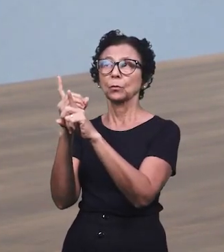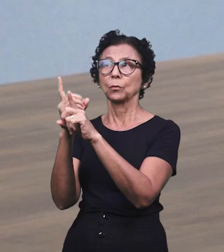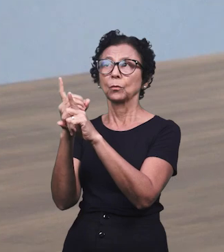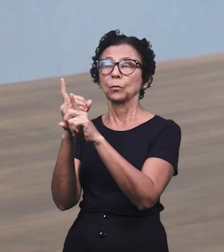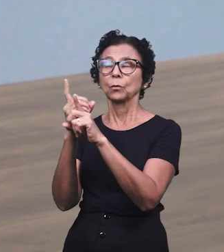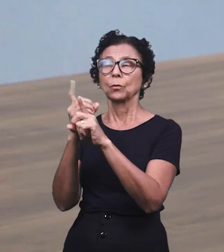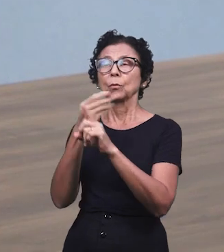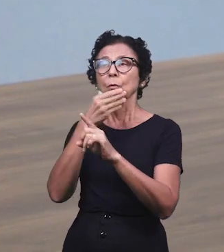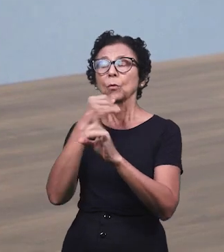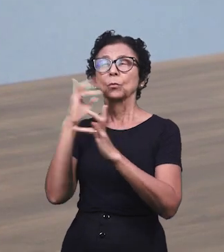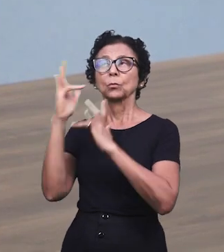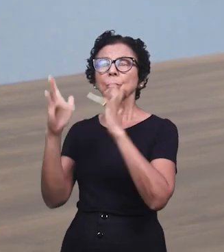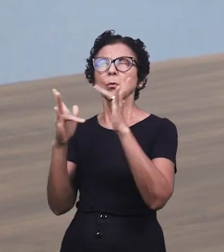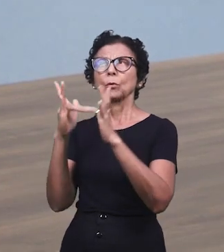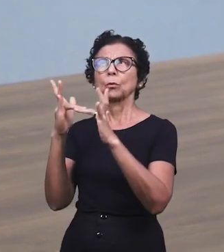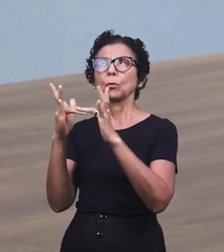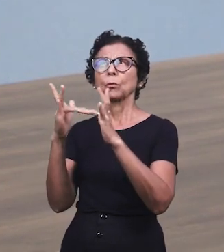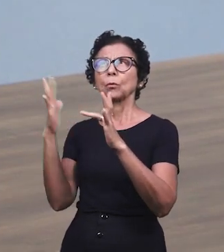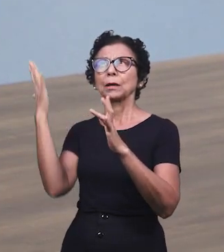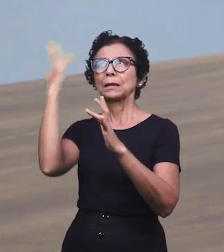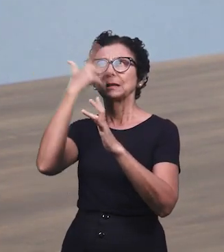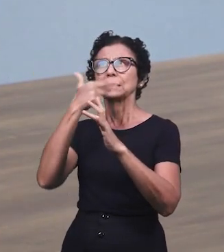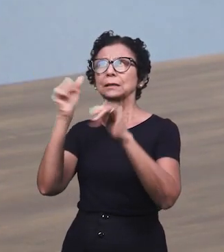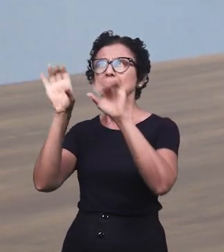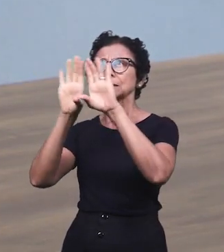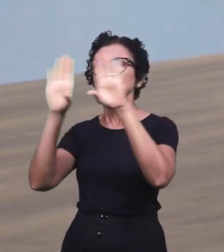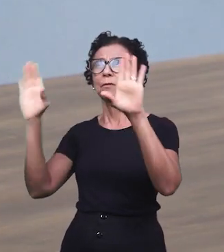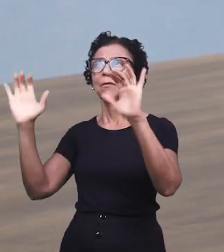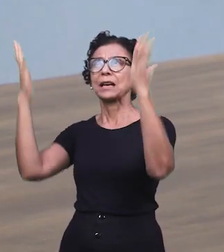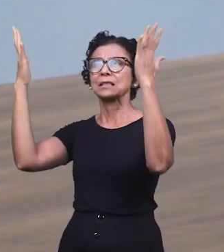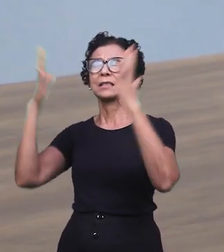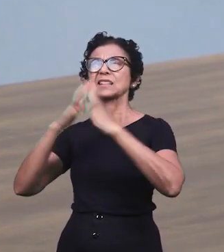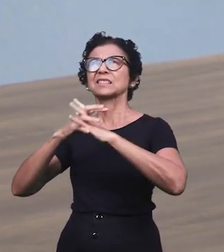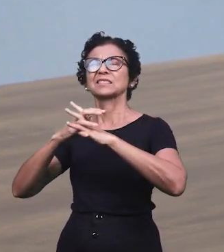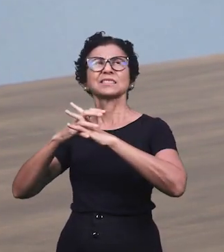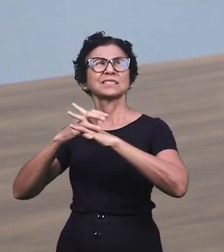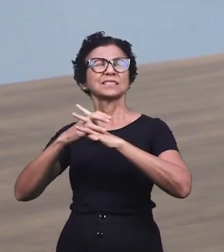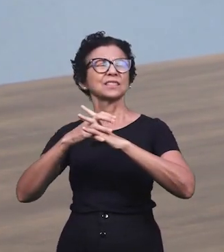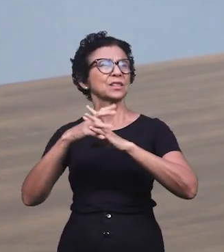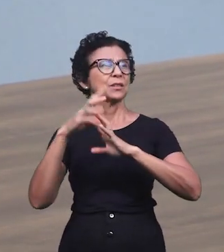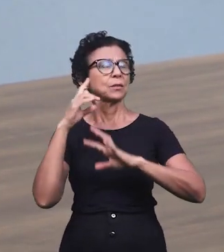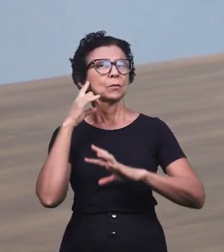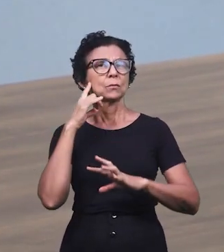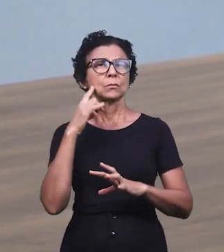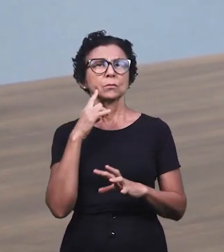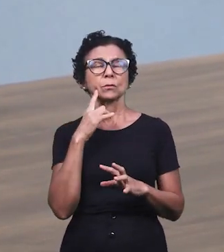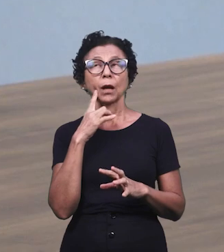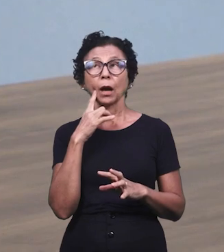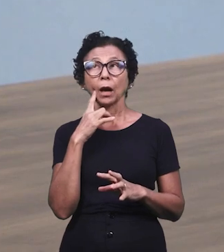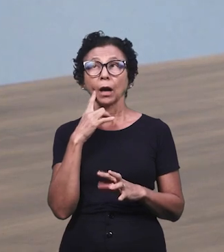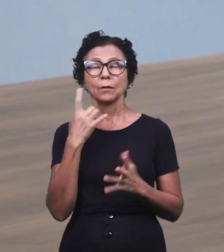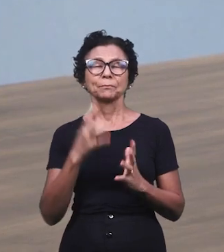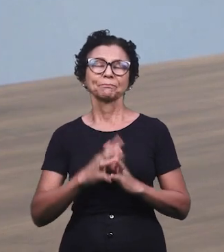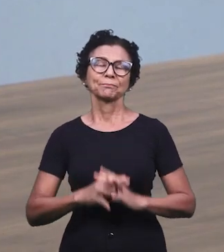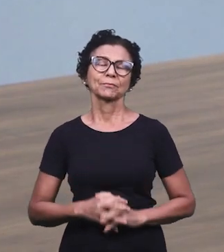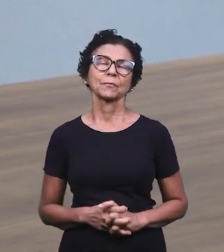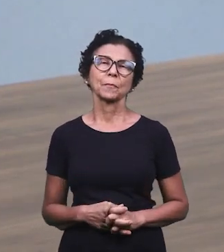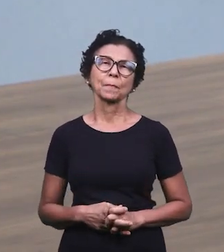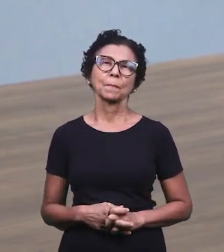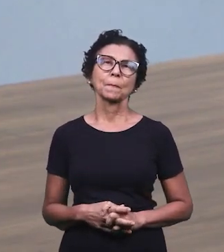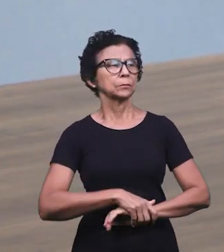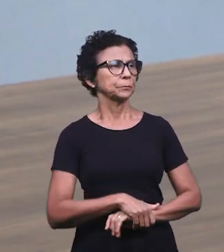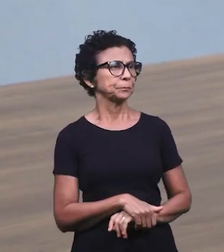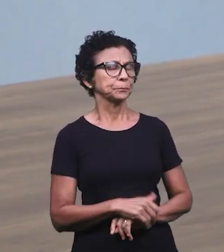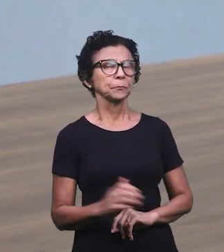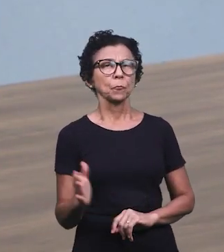seu noivo na linda festa no céu. Aí o surdo ficou assim, é a mesma coisa, Priscila, que eu